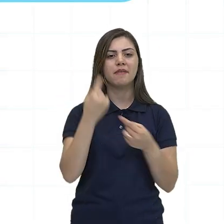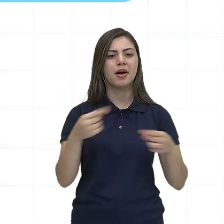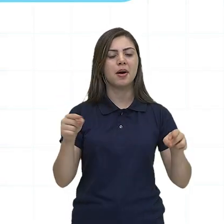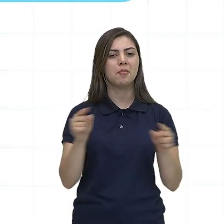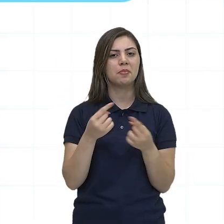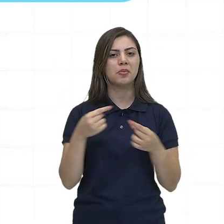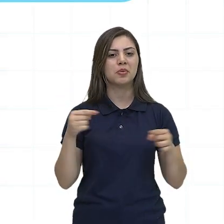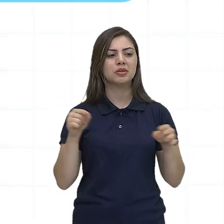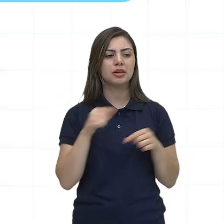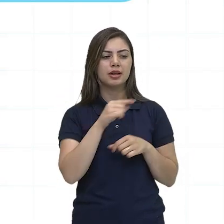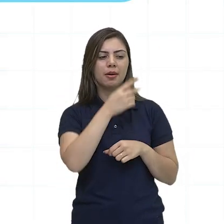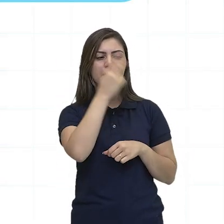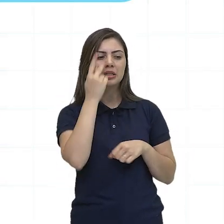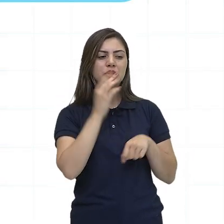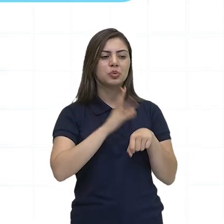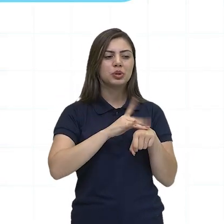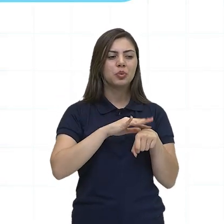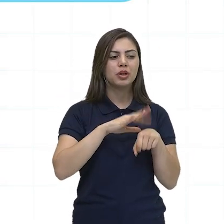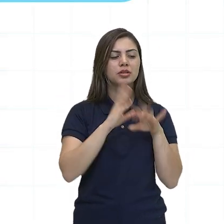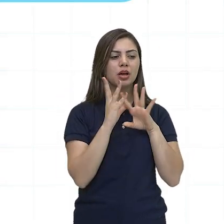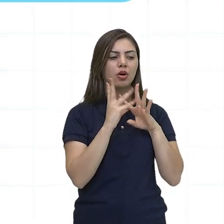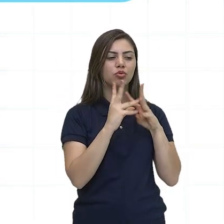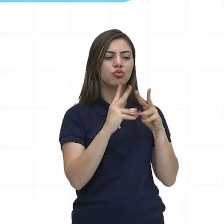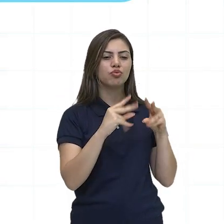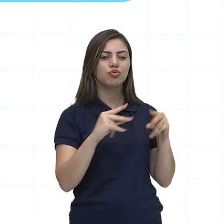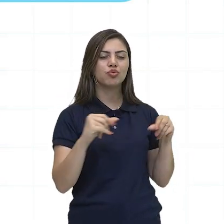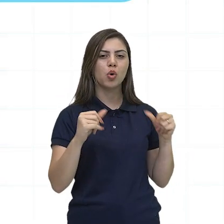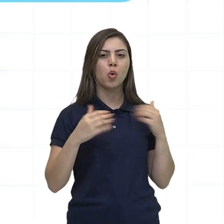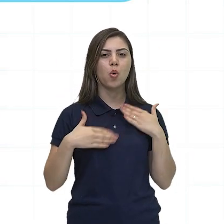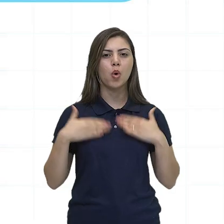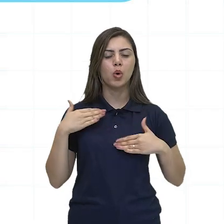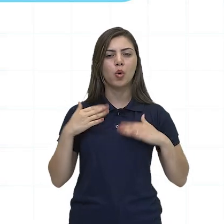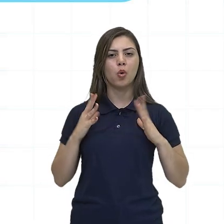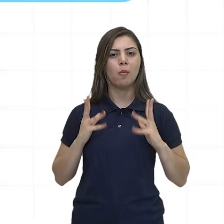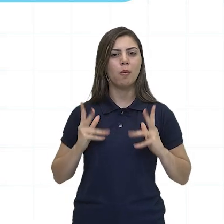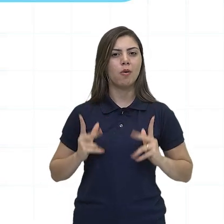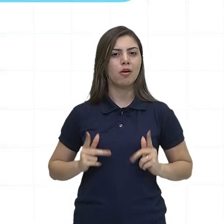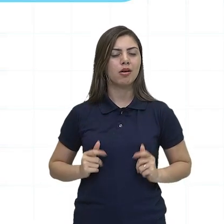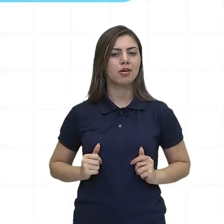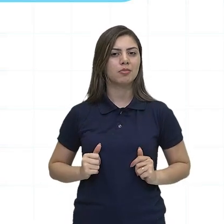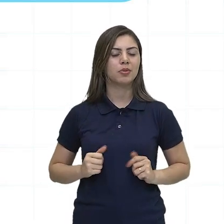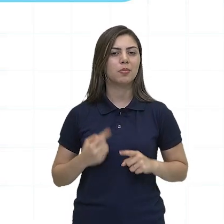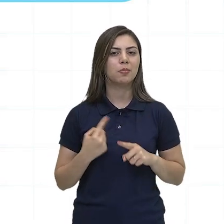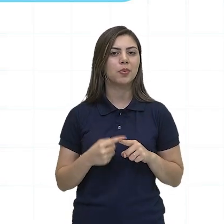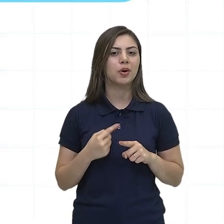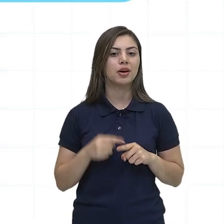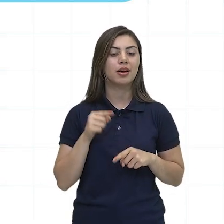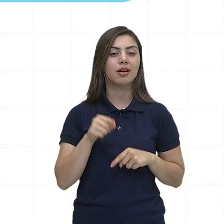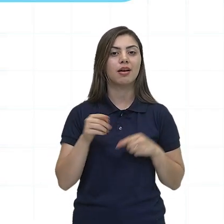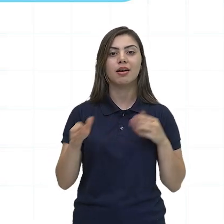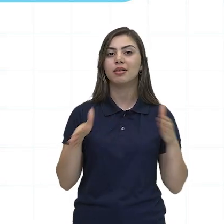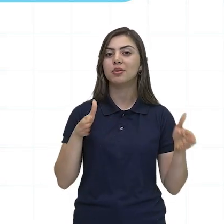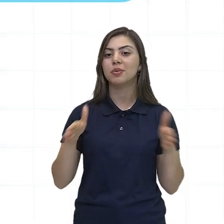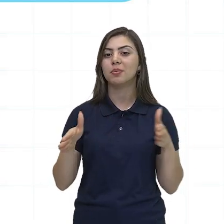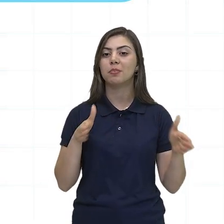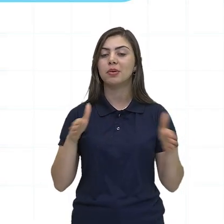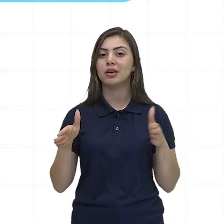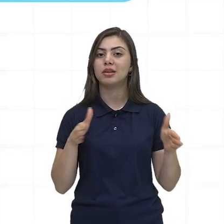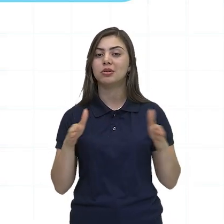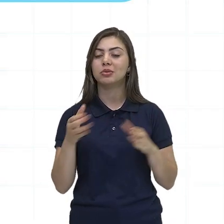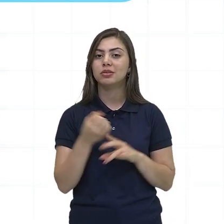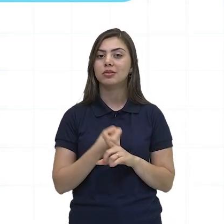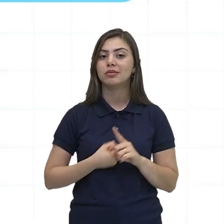podia curar doenças, purificar o corpo. Justamente porque naquele momento, naquele